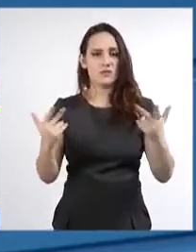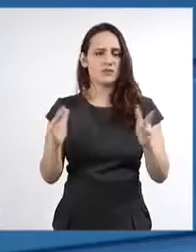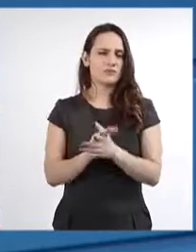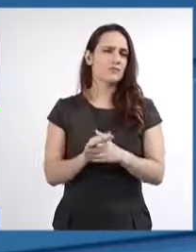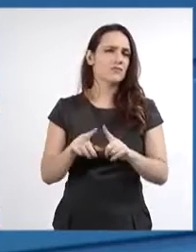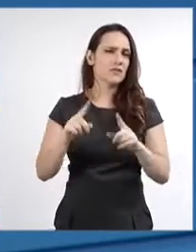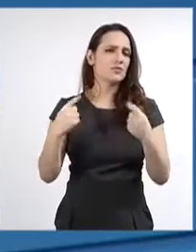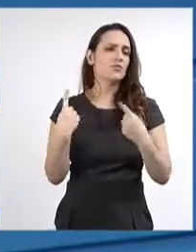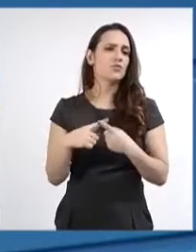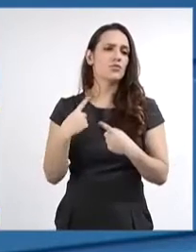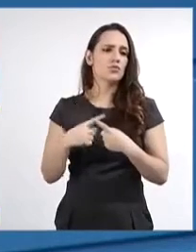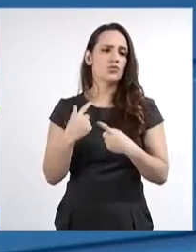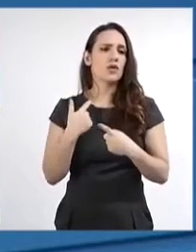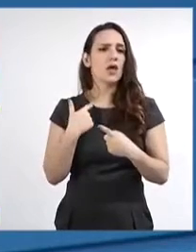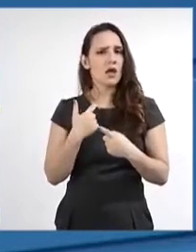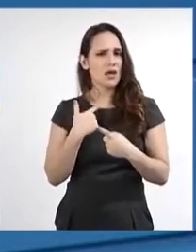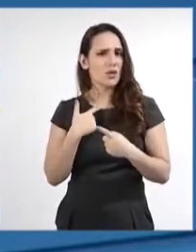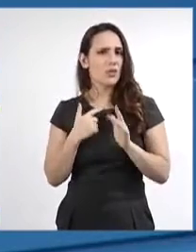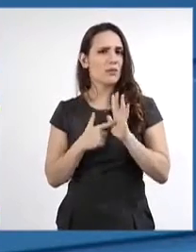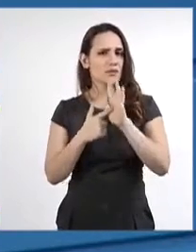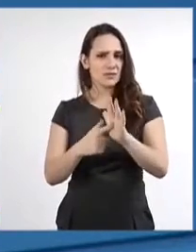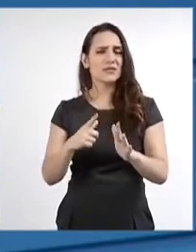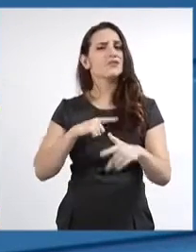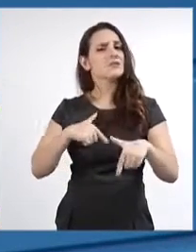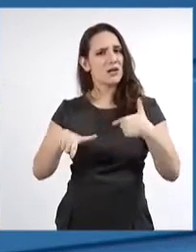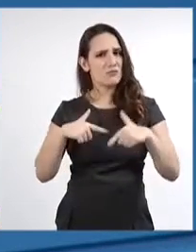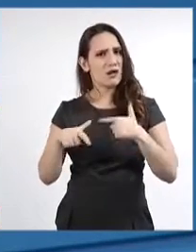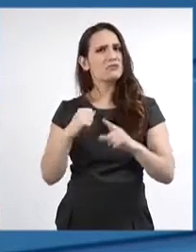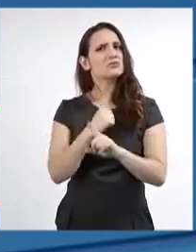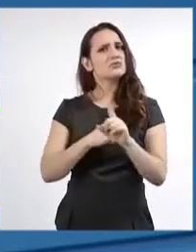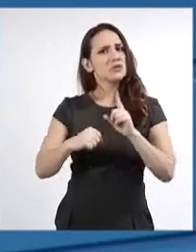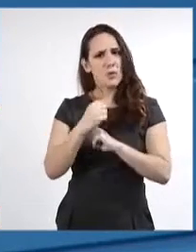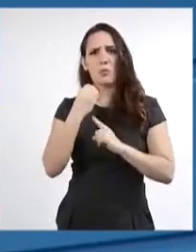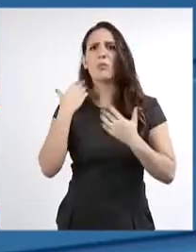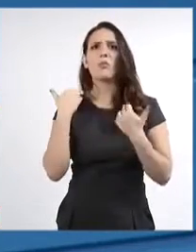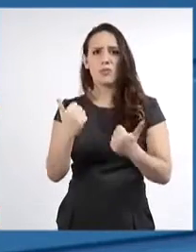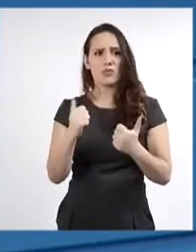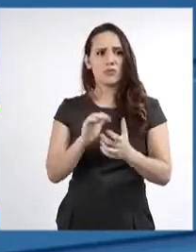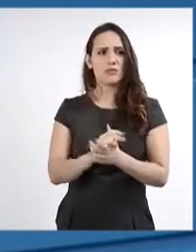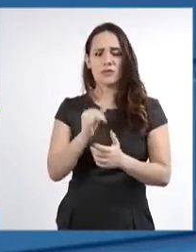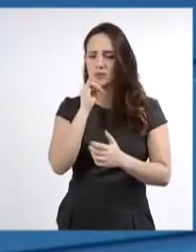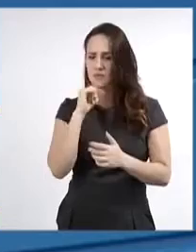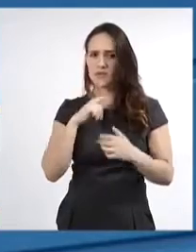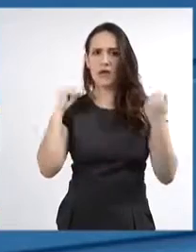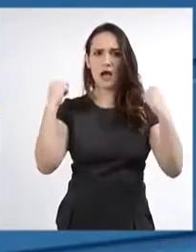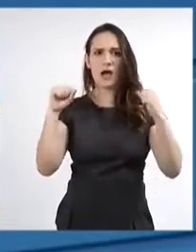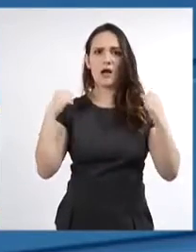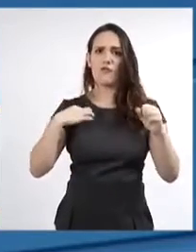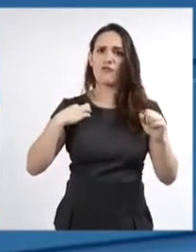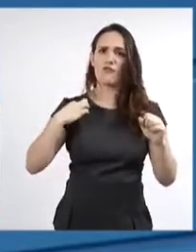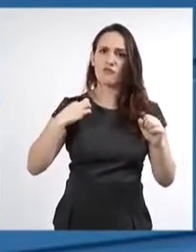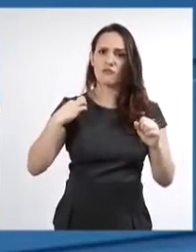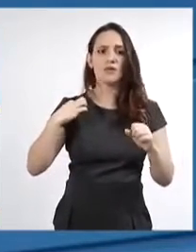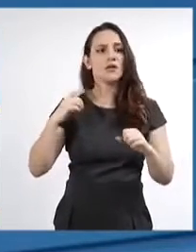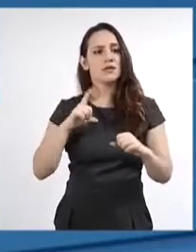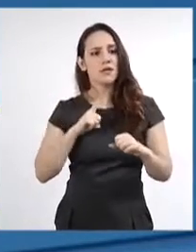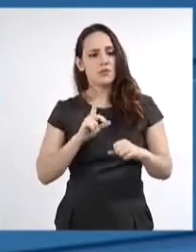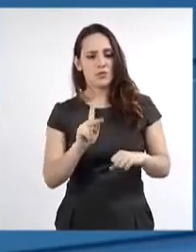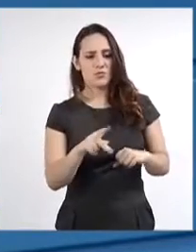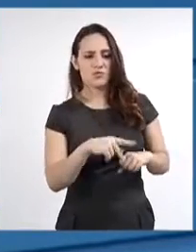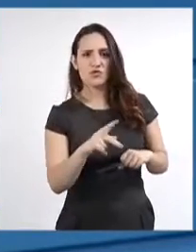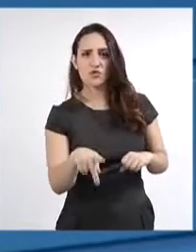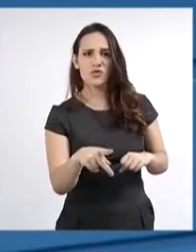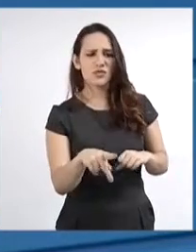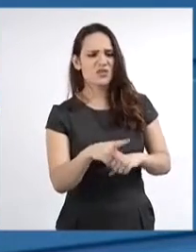isso, senhor presidente? Porque eles têm um trabalho social muito forte hoje nas academias voluntárias, onde tem os professores, tiram criança, adolescente